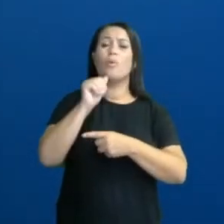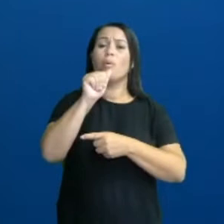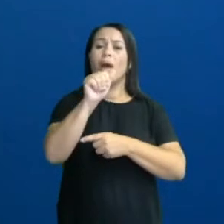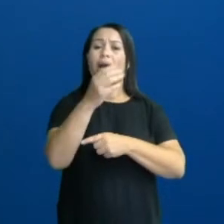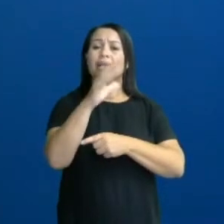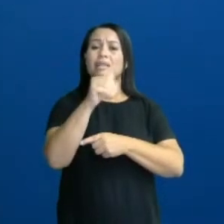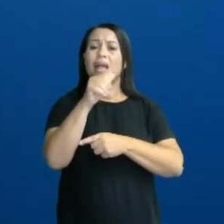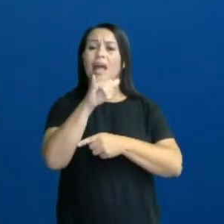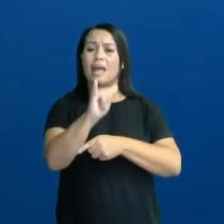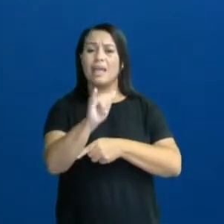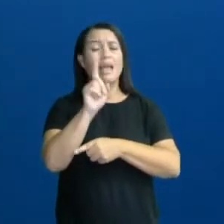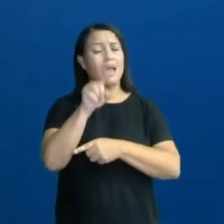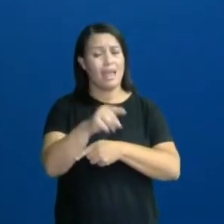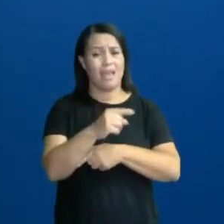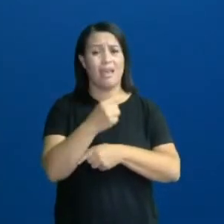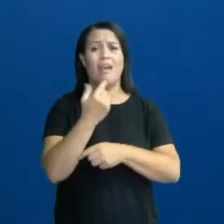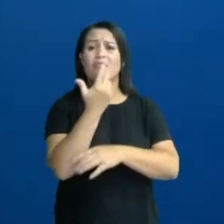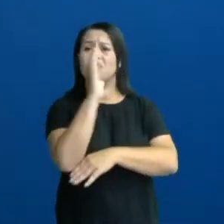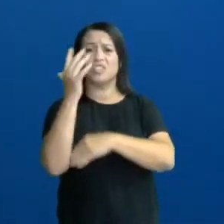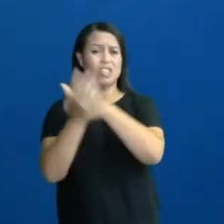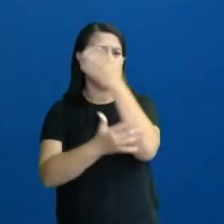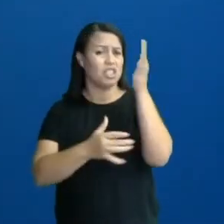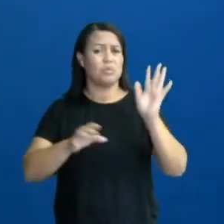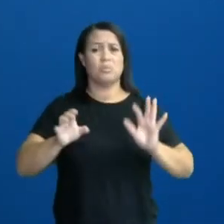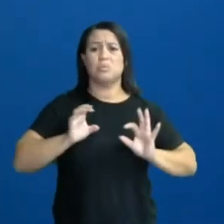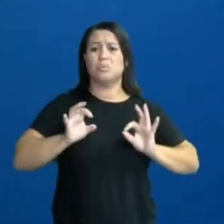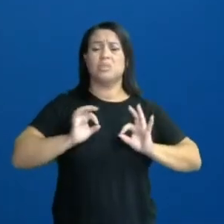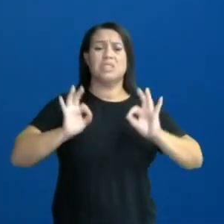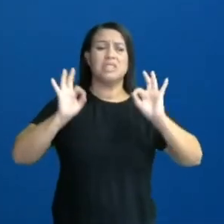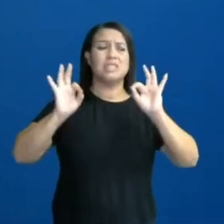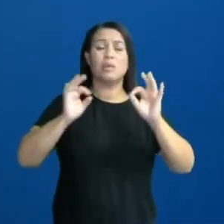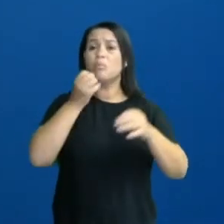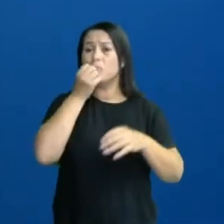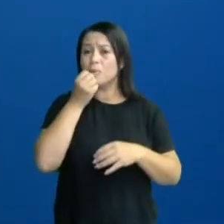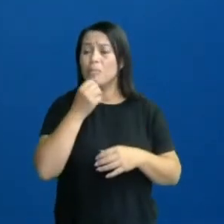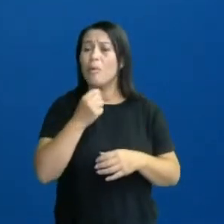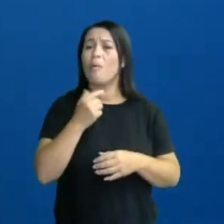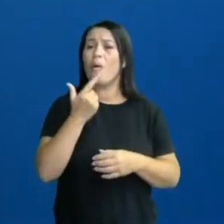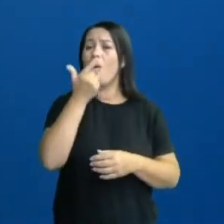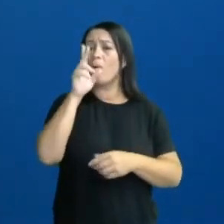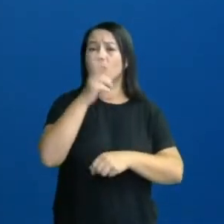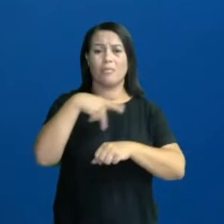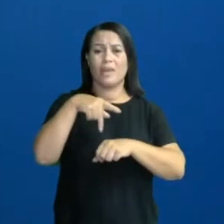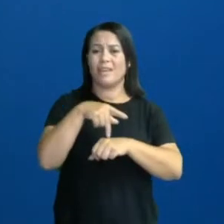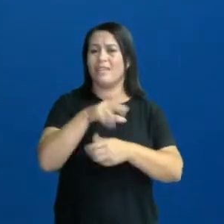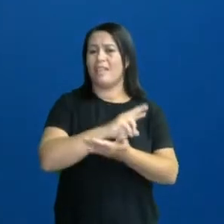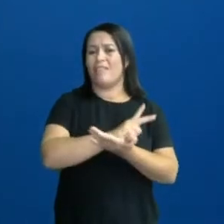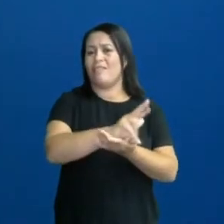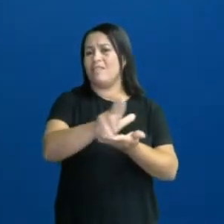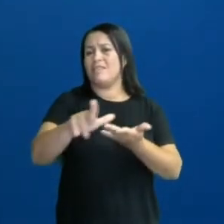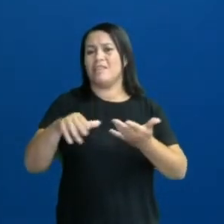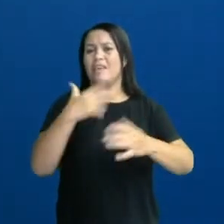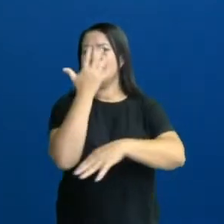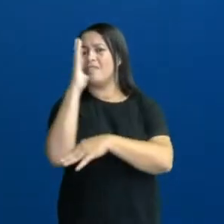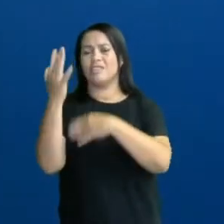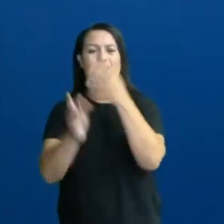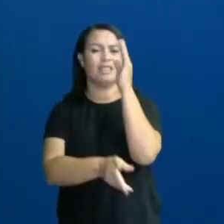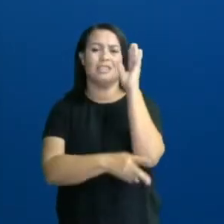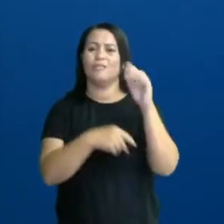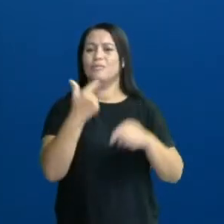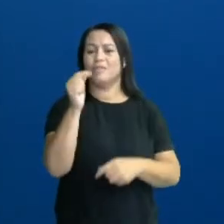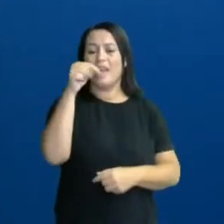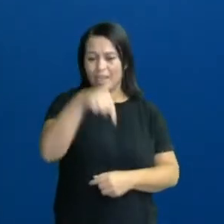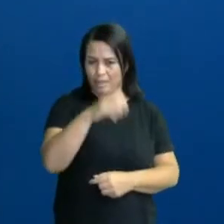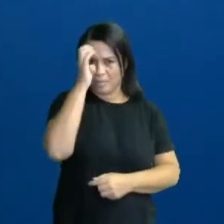né? Dificilmente você vai encontrar um outro país que tenha uma diversidade na vegetação como tem aqui no